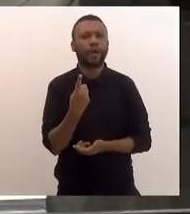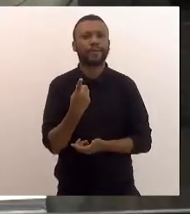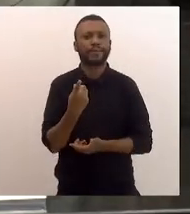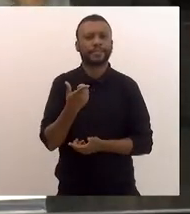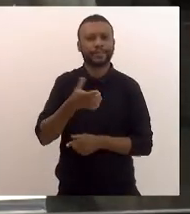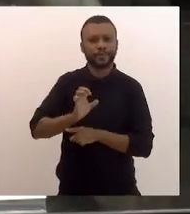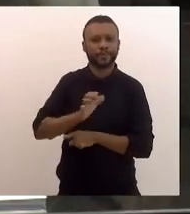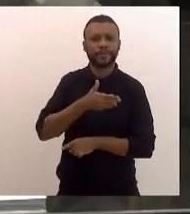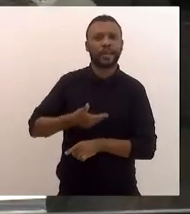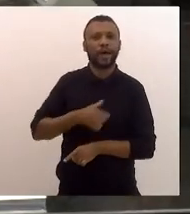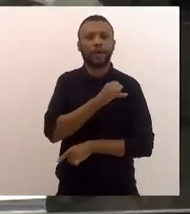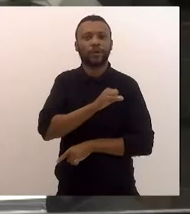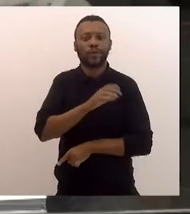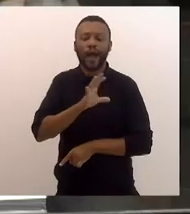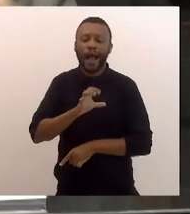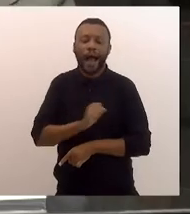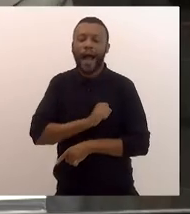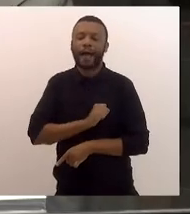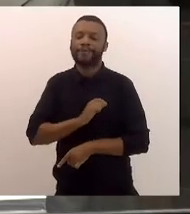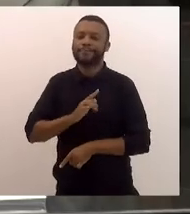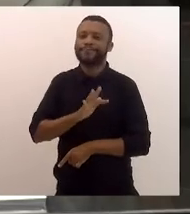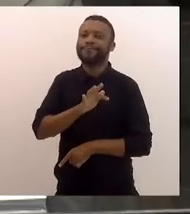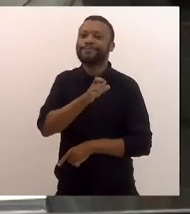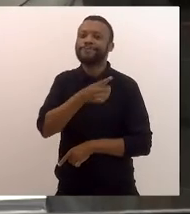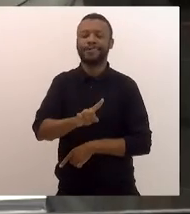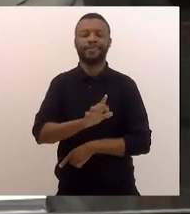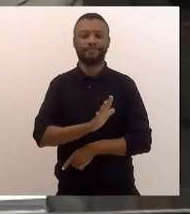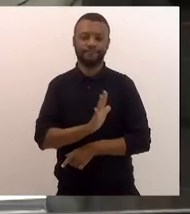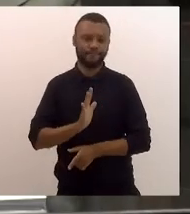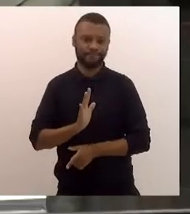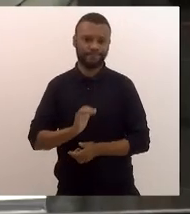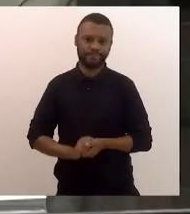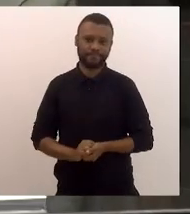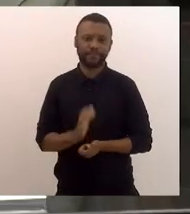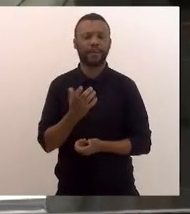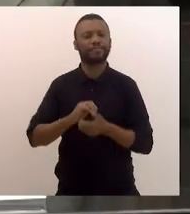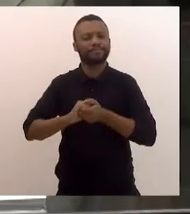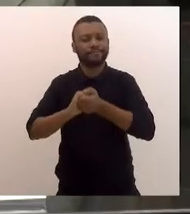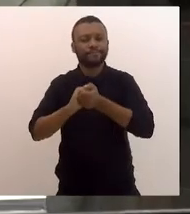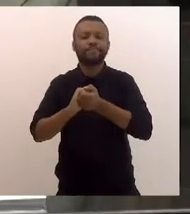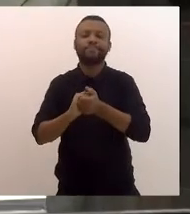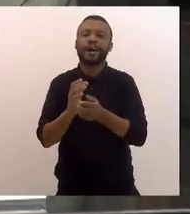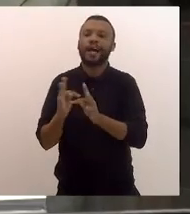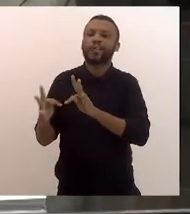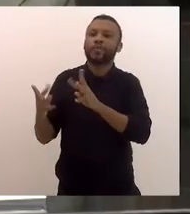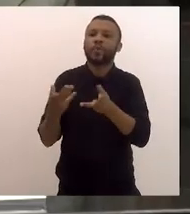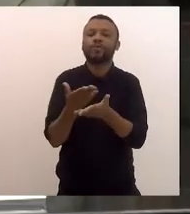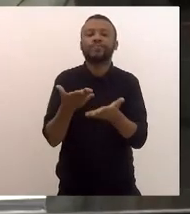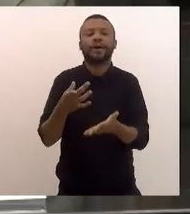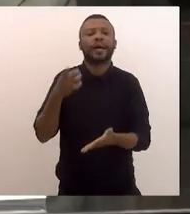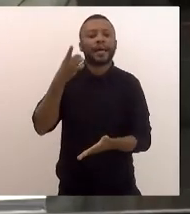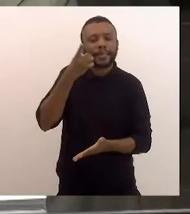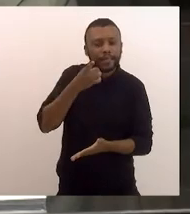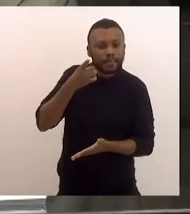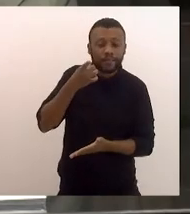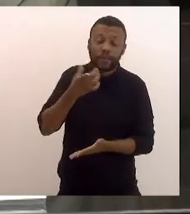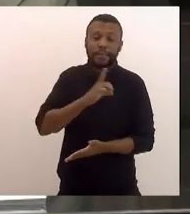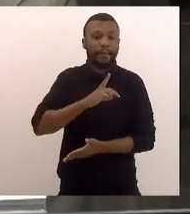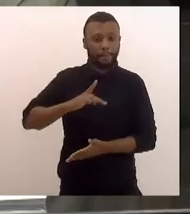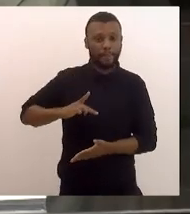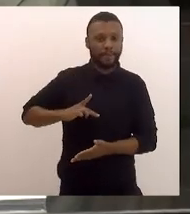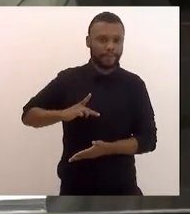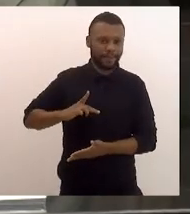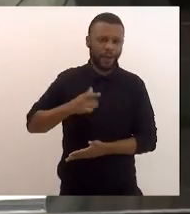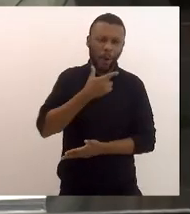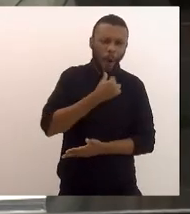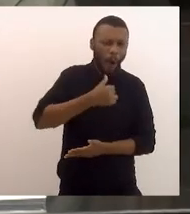e do Brasil somos fãs quero saudar a todos os Defensores e defensoras saudando o